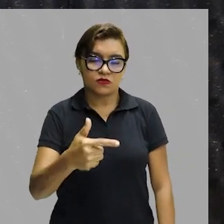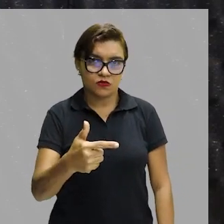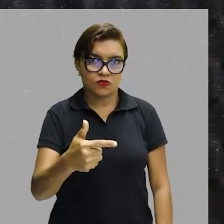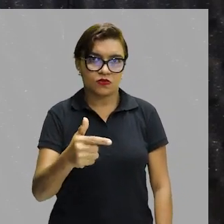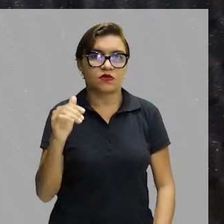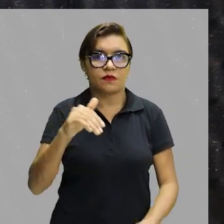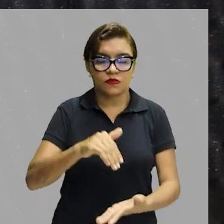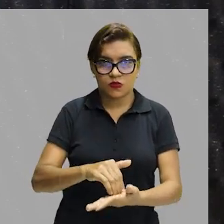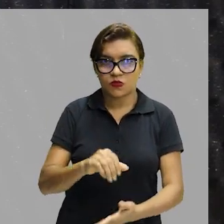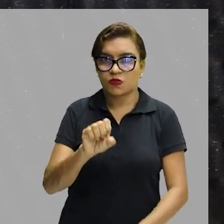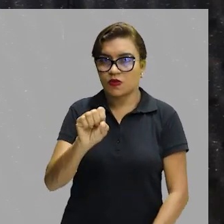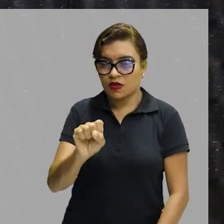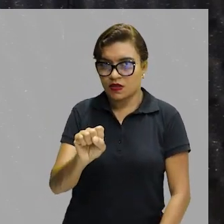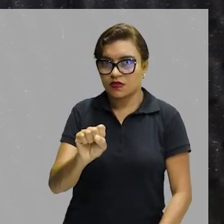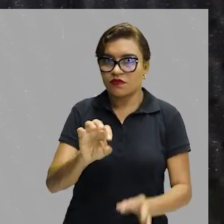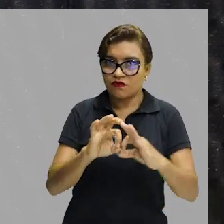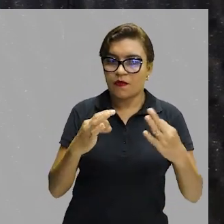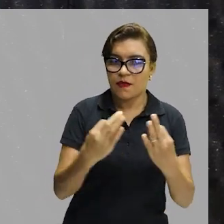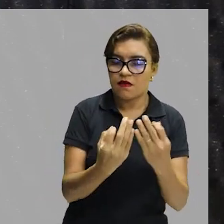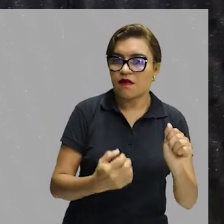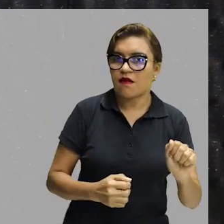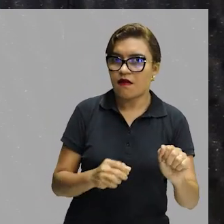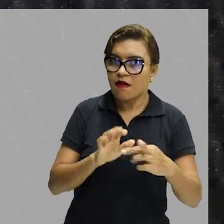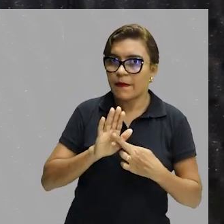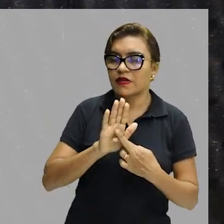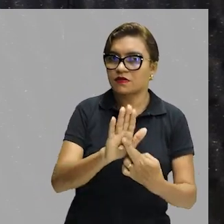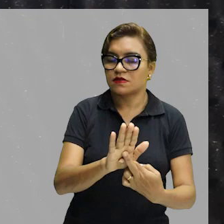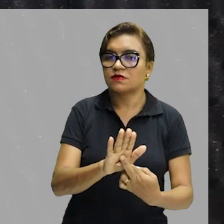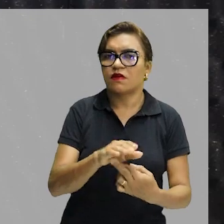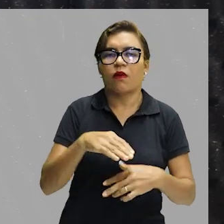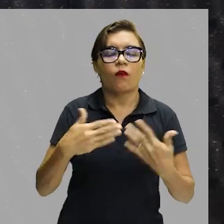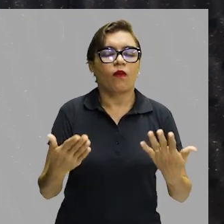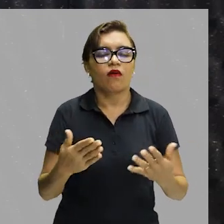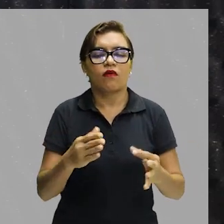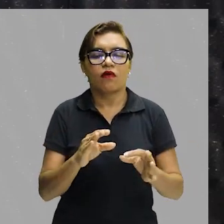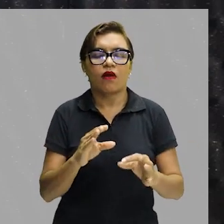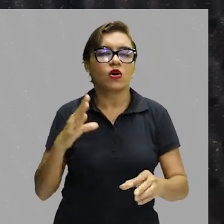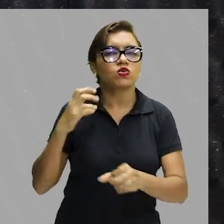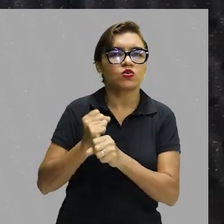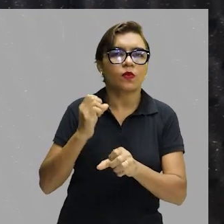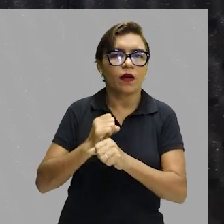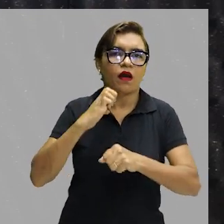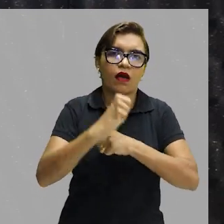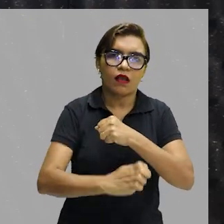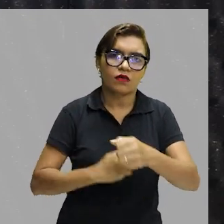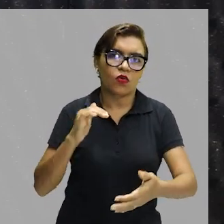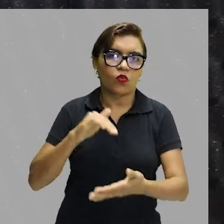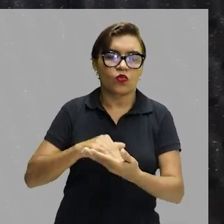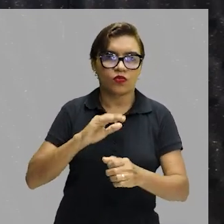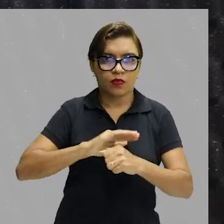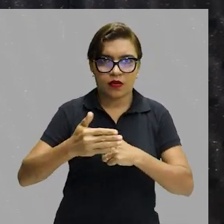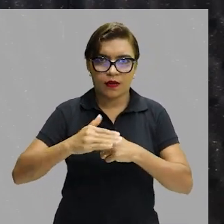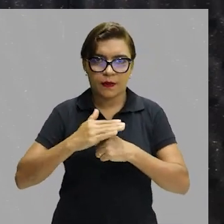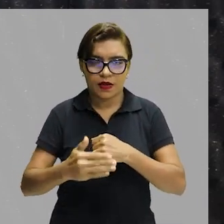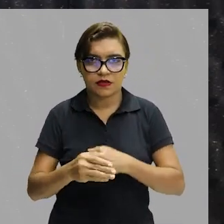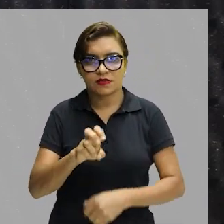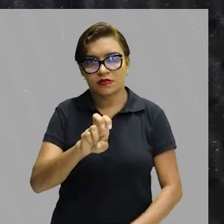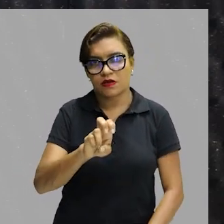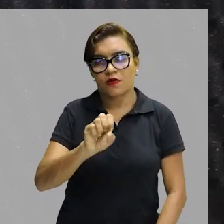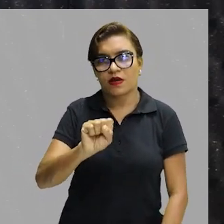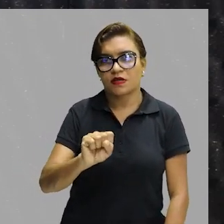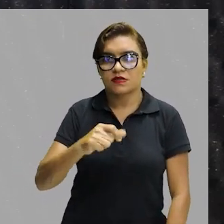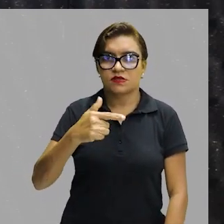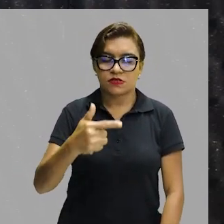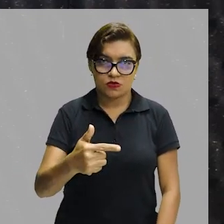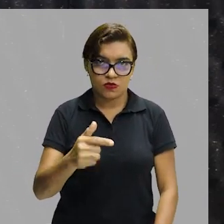A, representativo. E aí, para saber qual família A, basta somar os elétrons na última camada. 5s2,